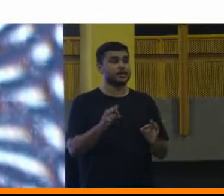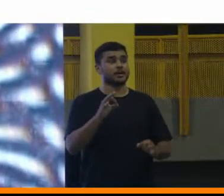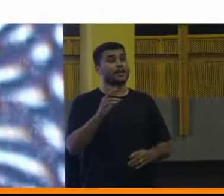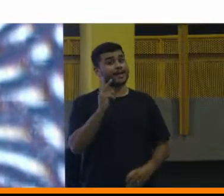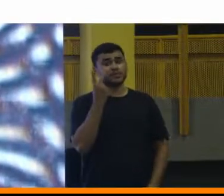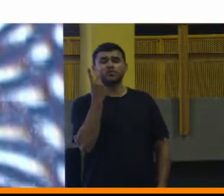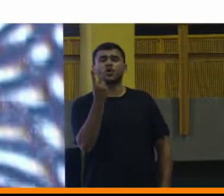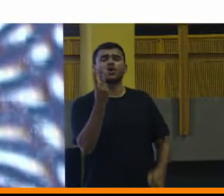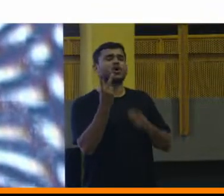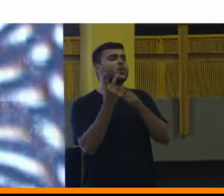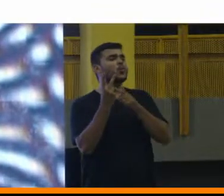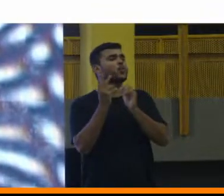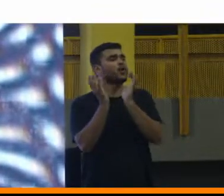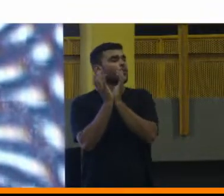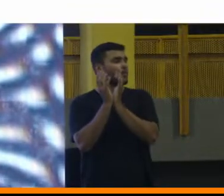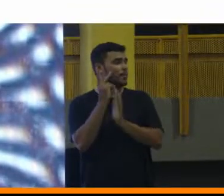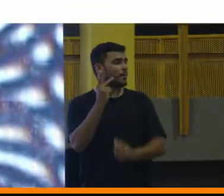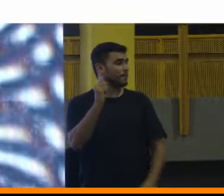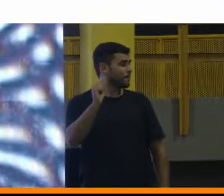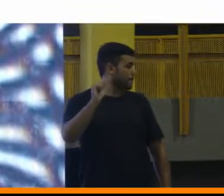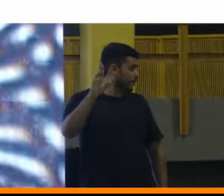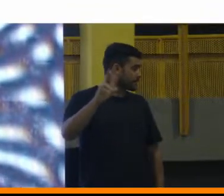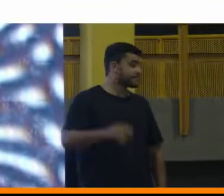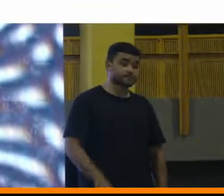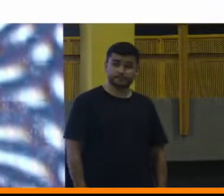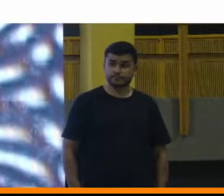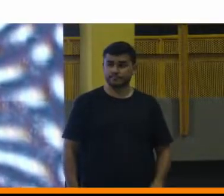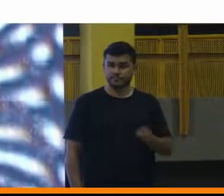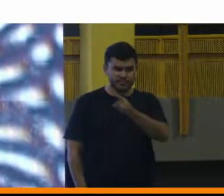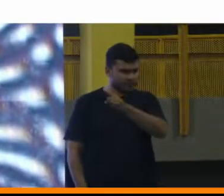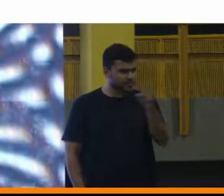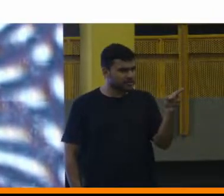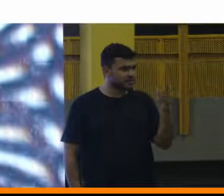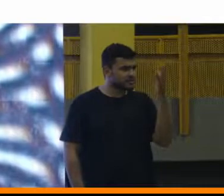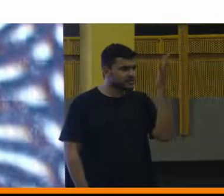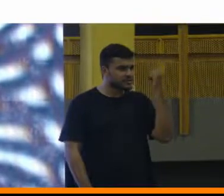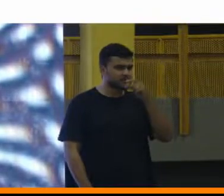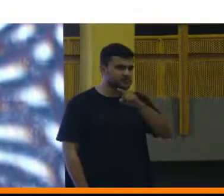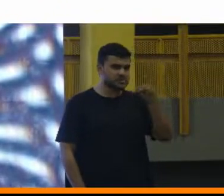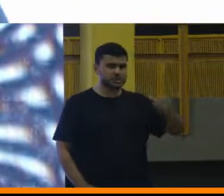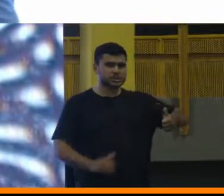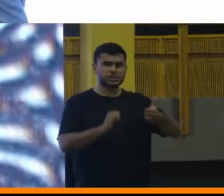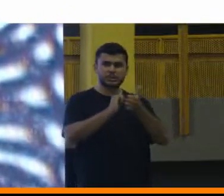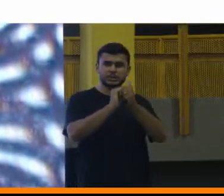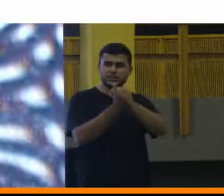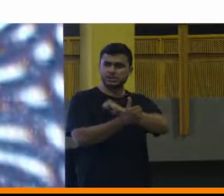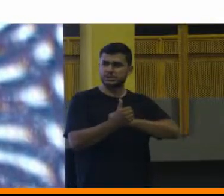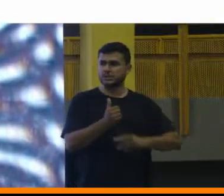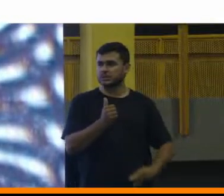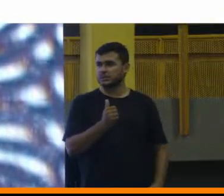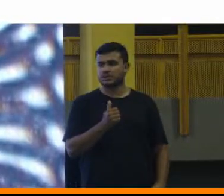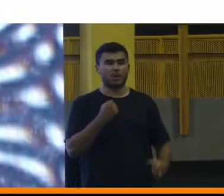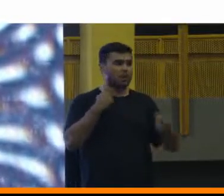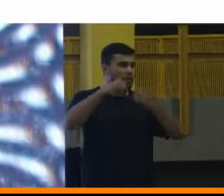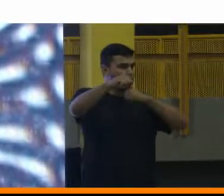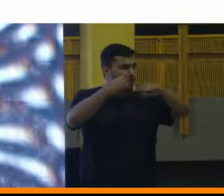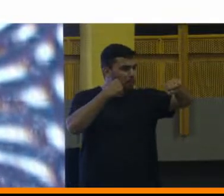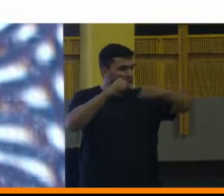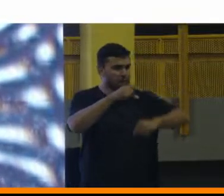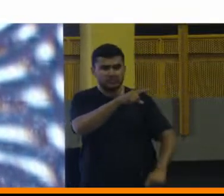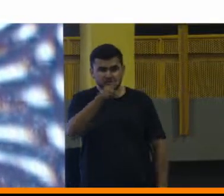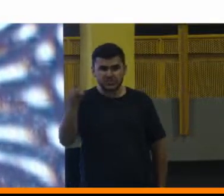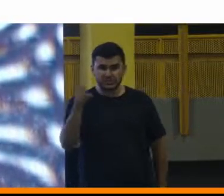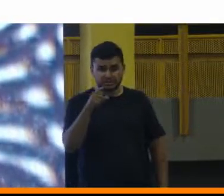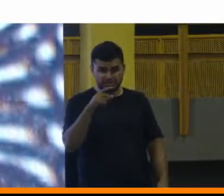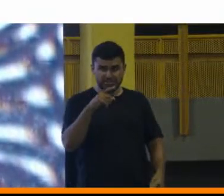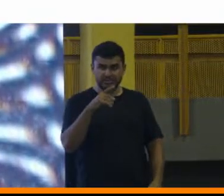Não sei se você já se meteu em uma briga ou se pratica algum esporte, pugilista, boxe. Quando